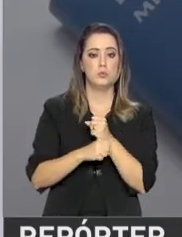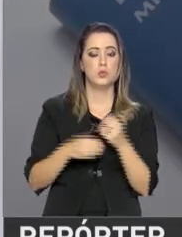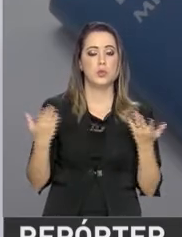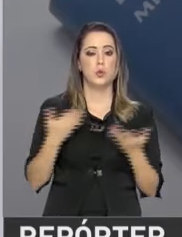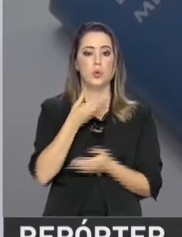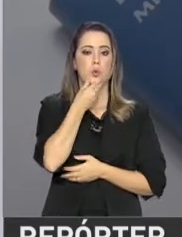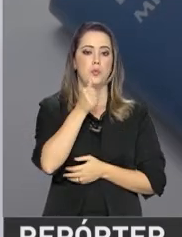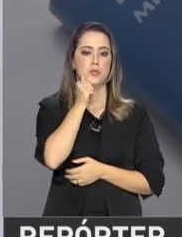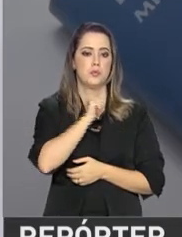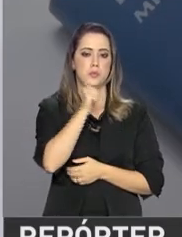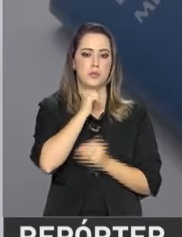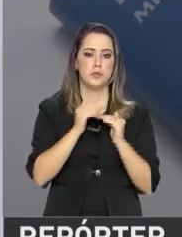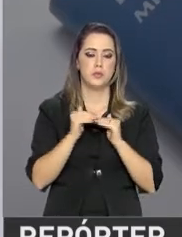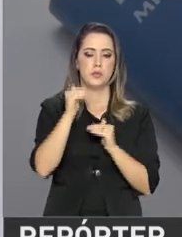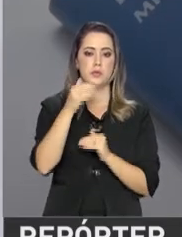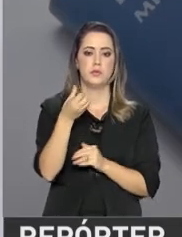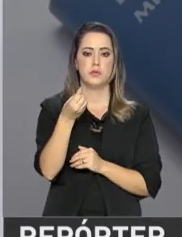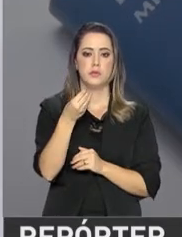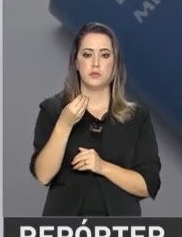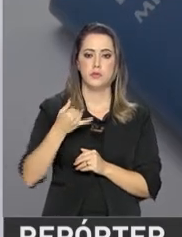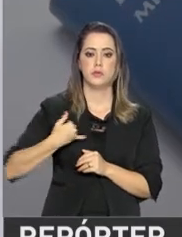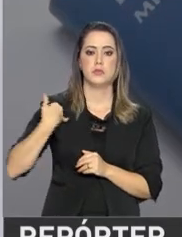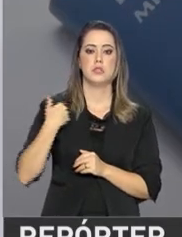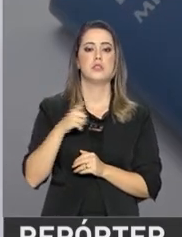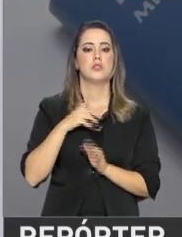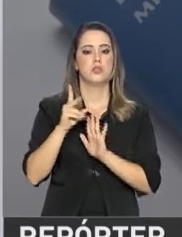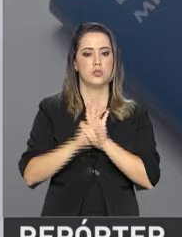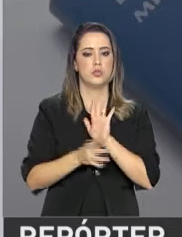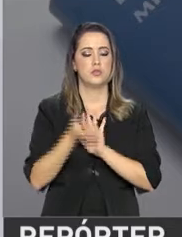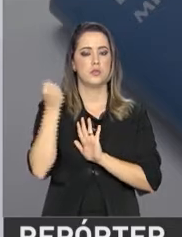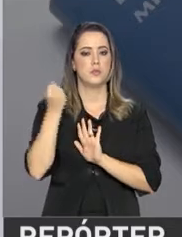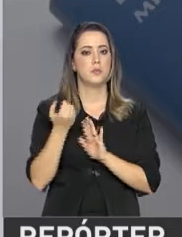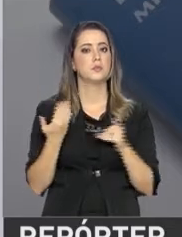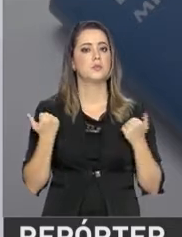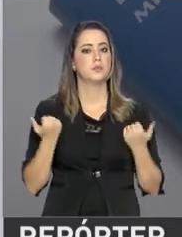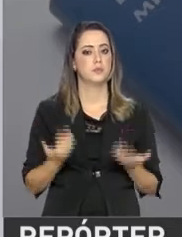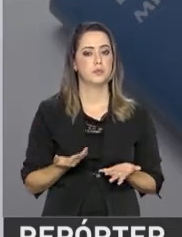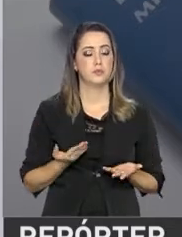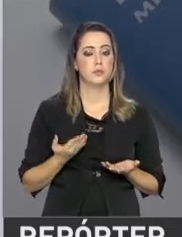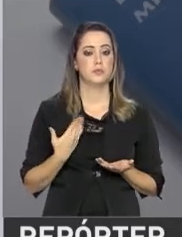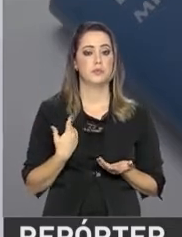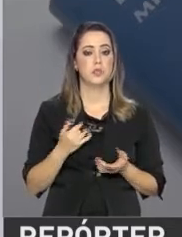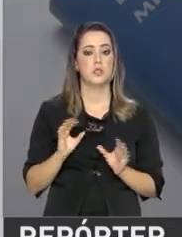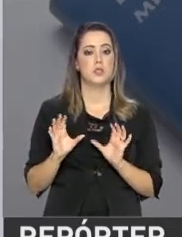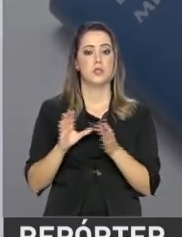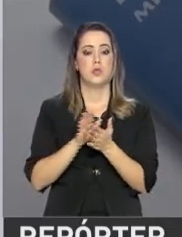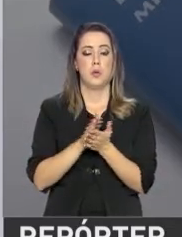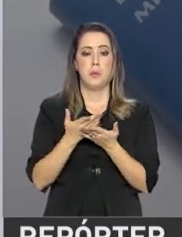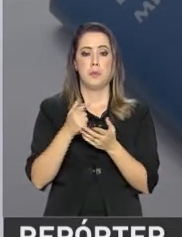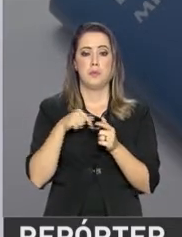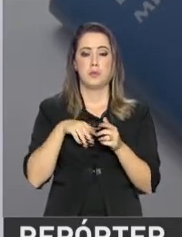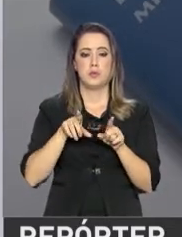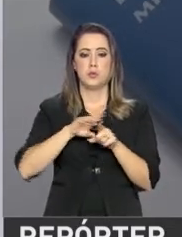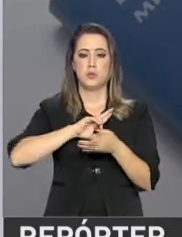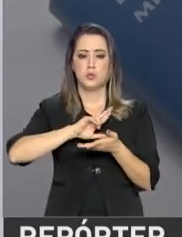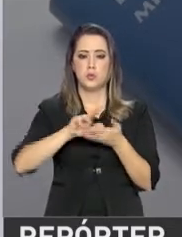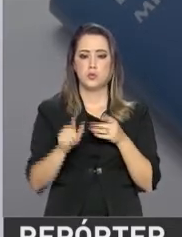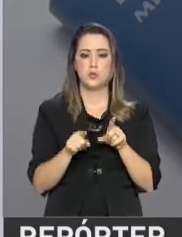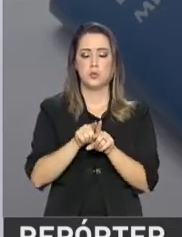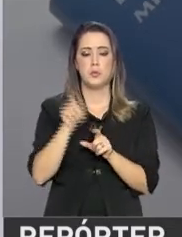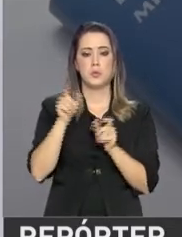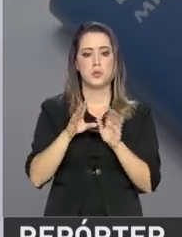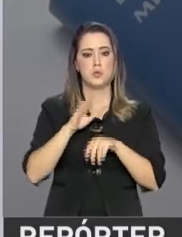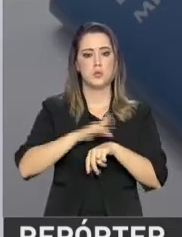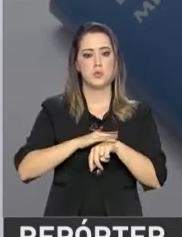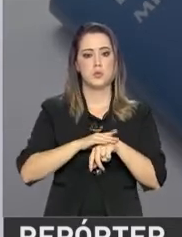homens e mulheres a partir de 60 anos têm direito ao saque reservistas pessoas com doenças que